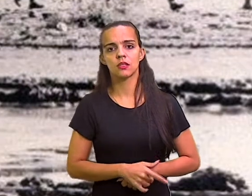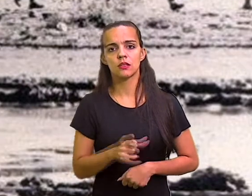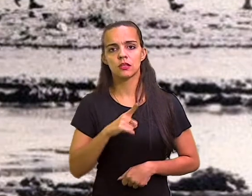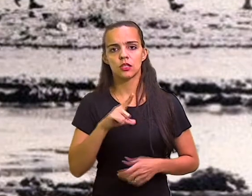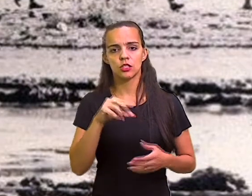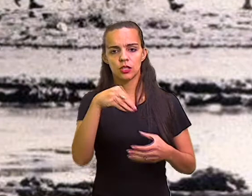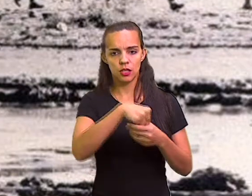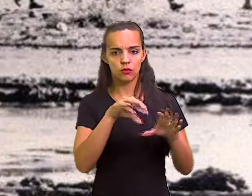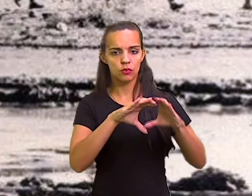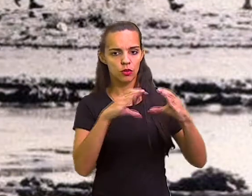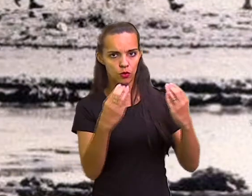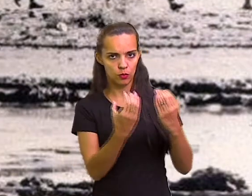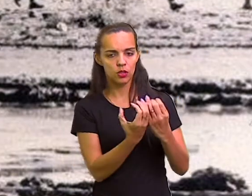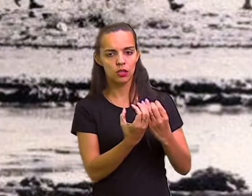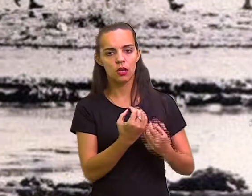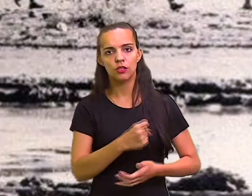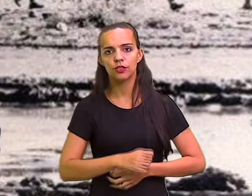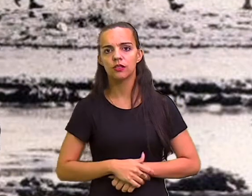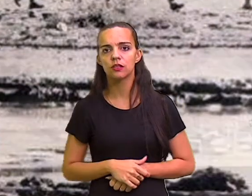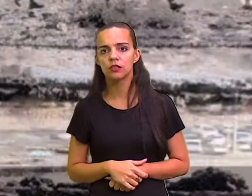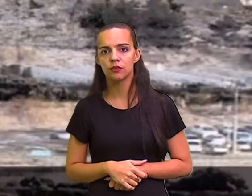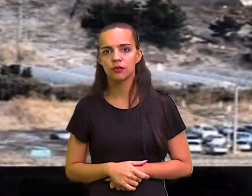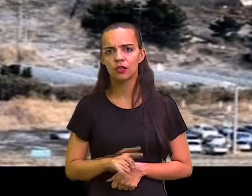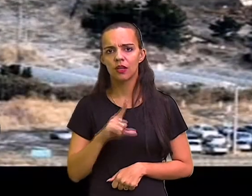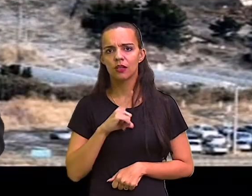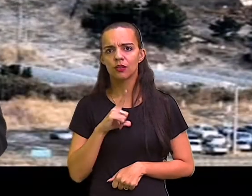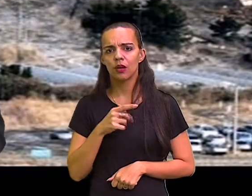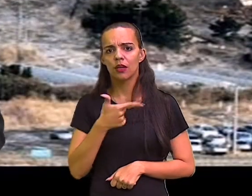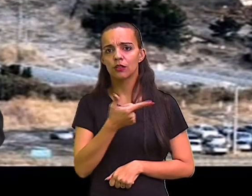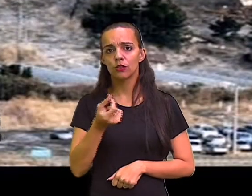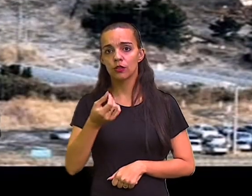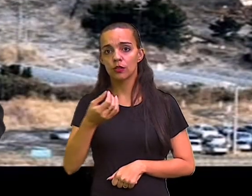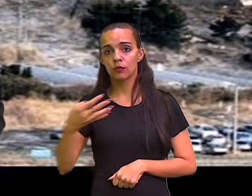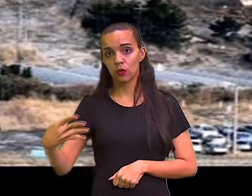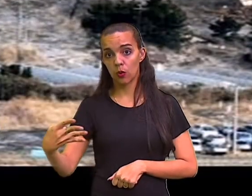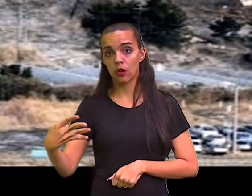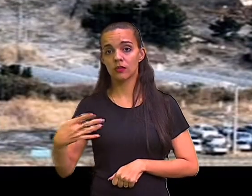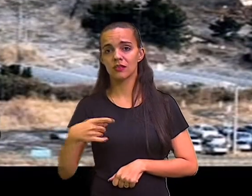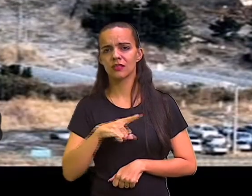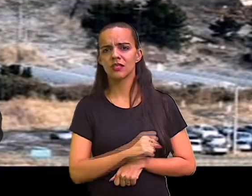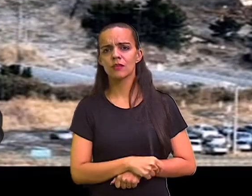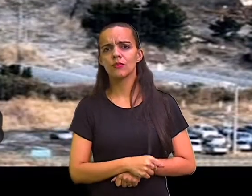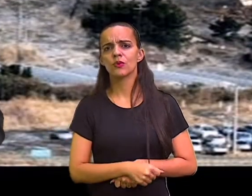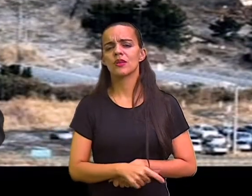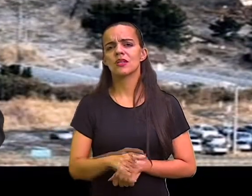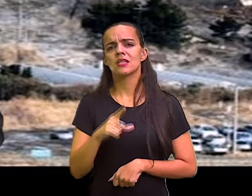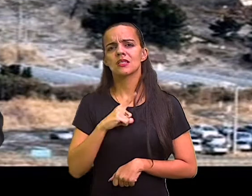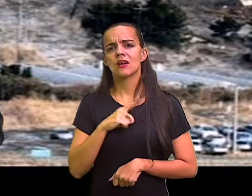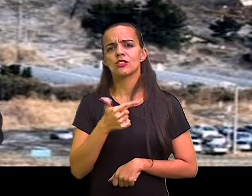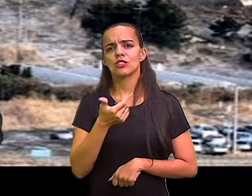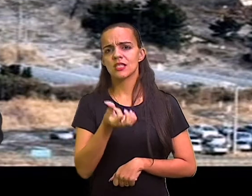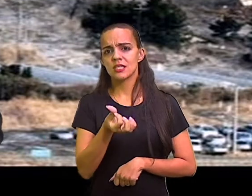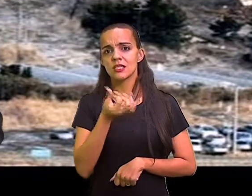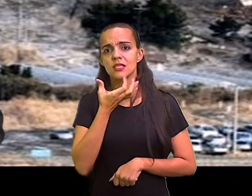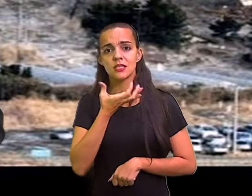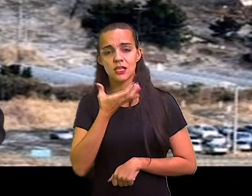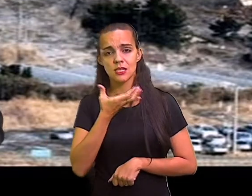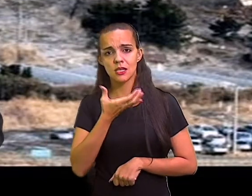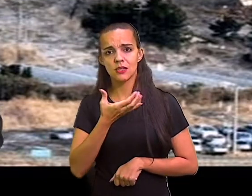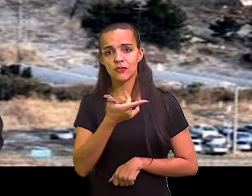dessa comunidade. Ainda em 2004, em 26 de dezembro, uma